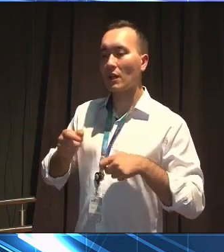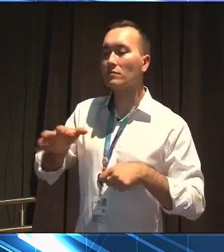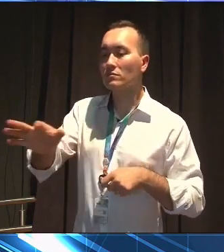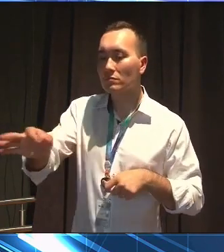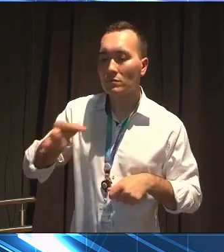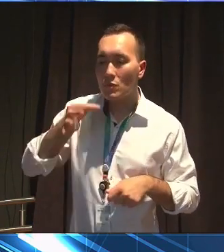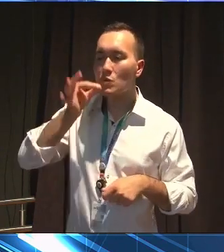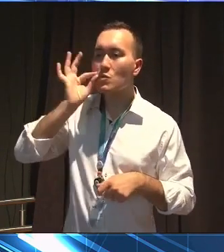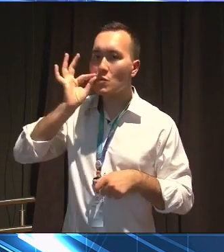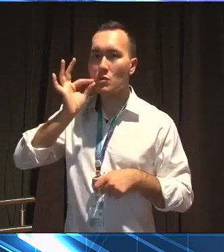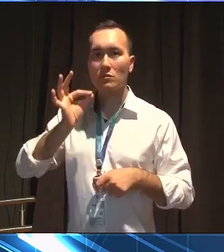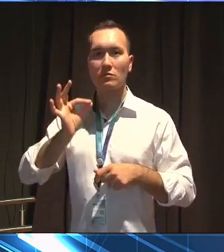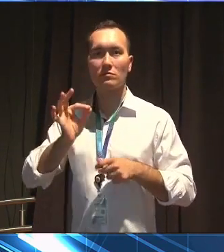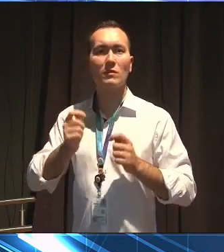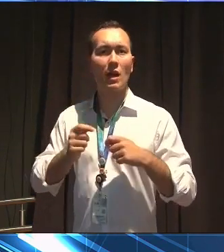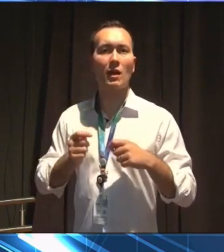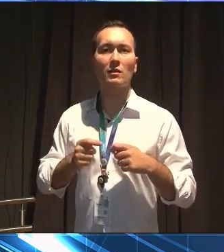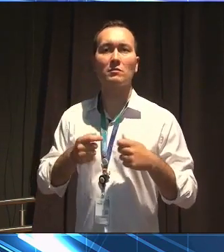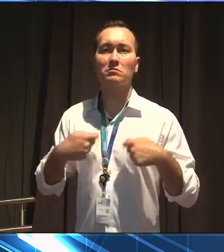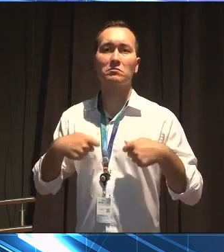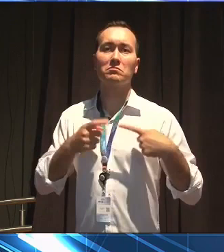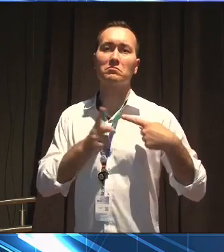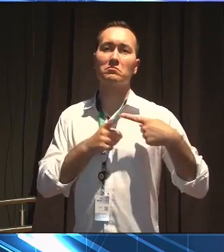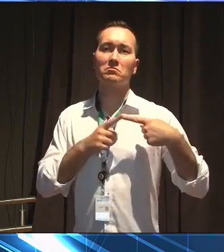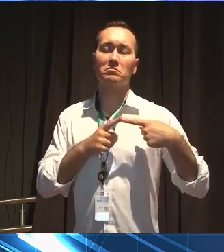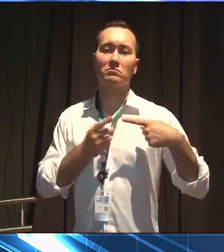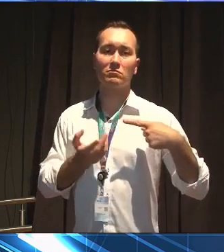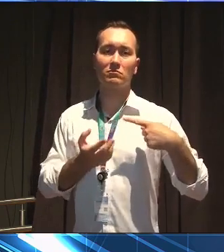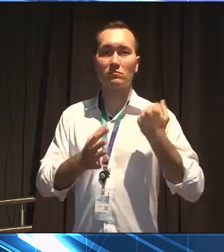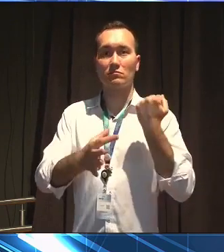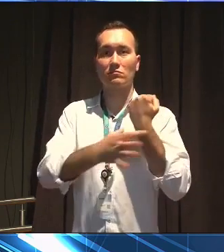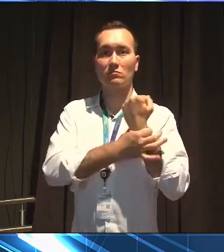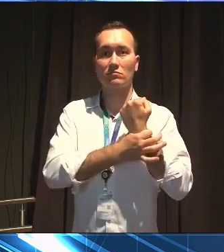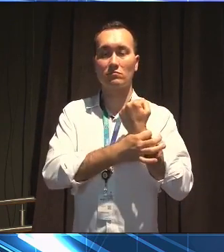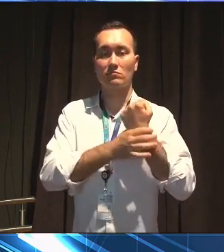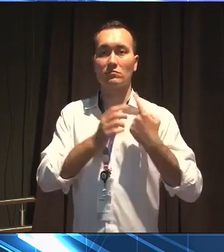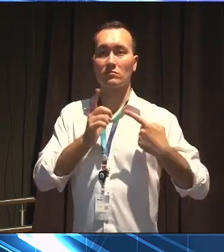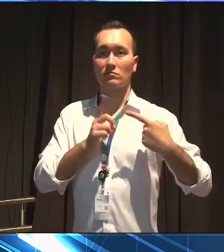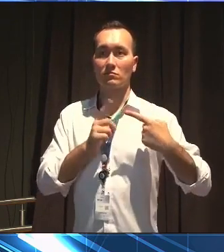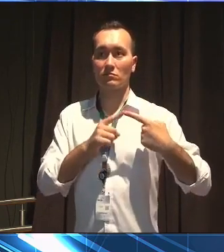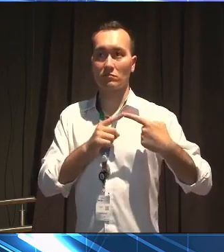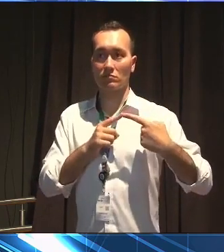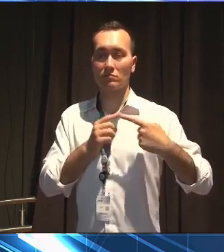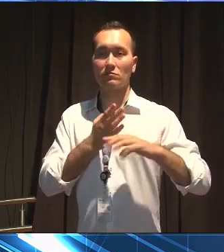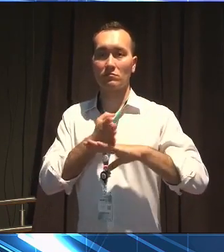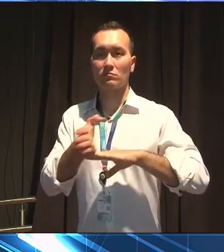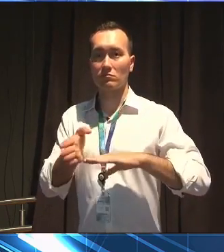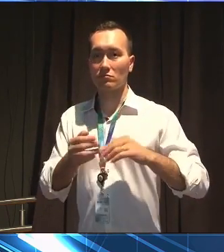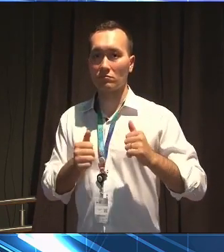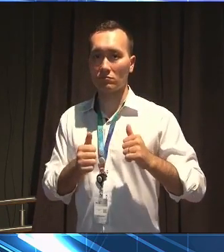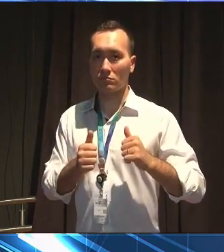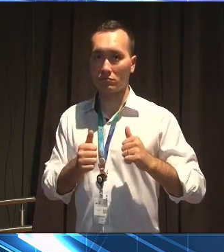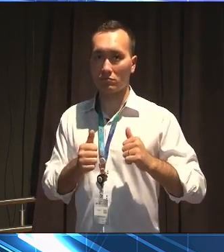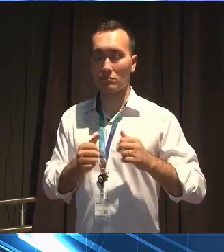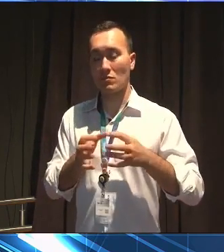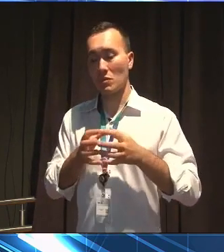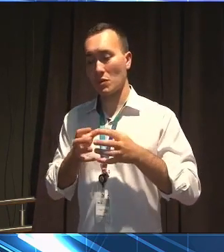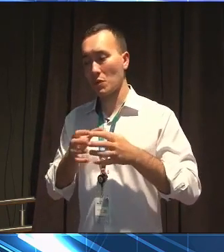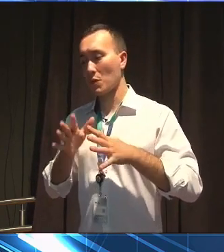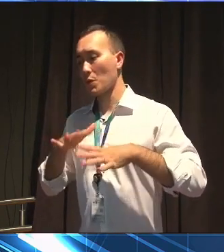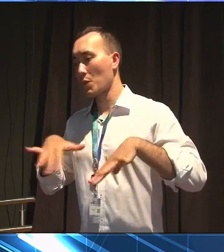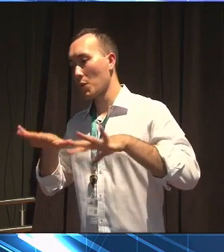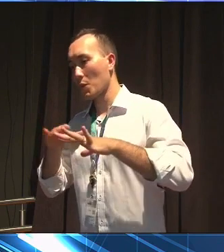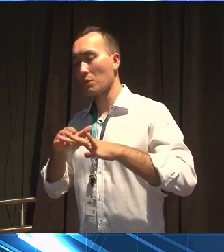estar autenticado. É o mais simples possível. Aí eu tenho os grupos que a gente acabou de falar. Então, é só uma